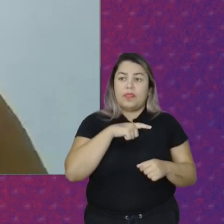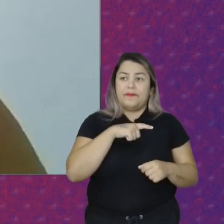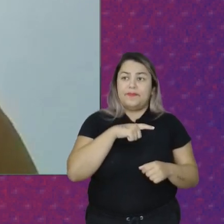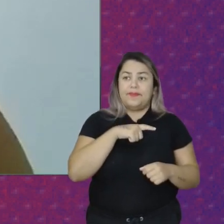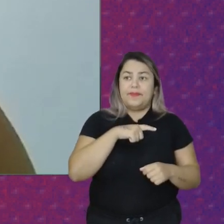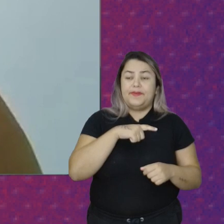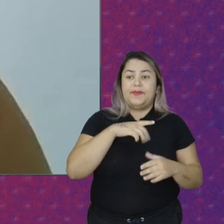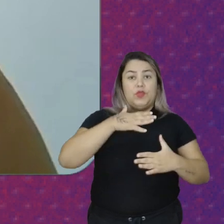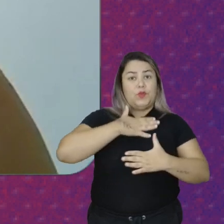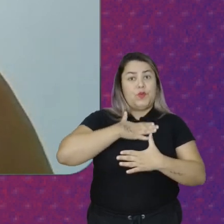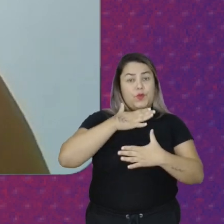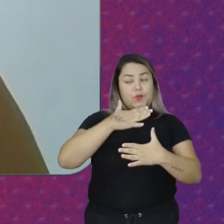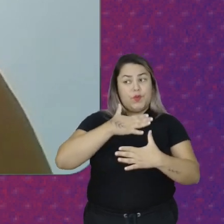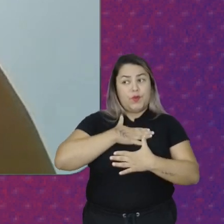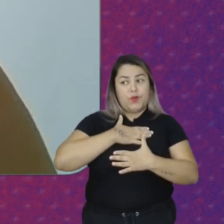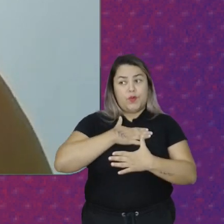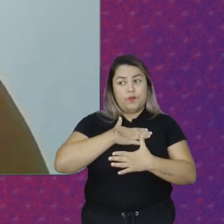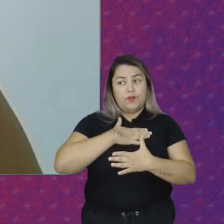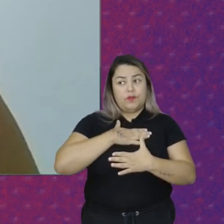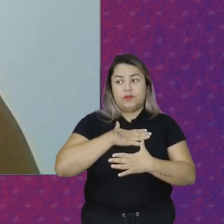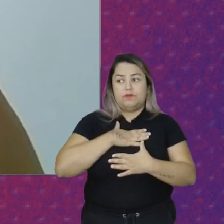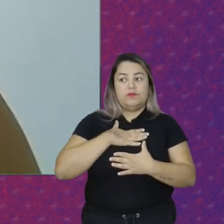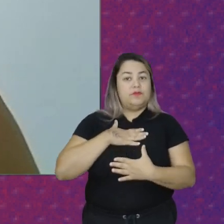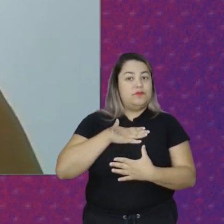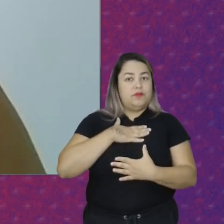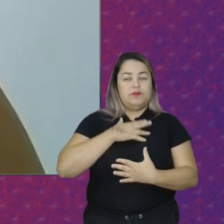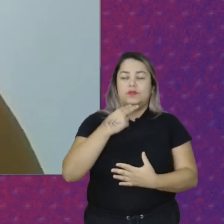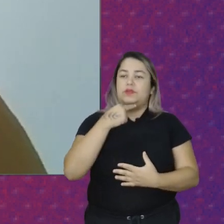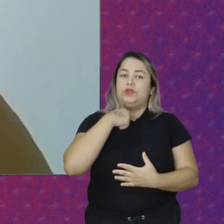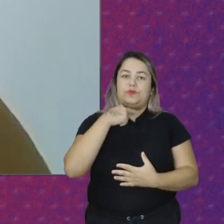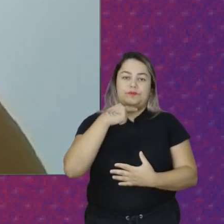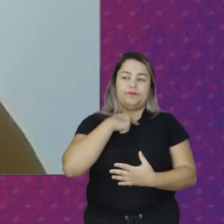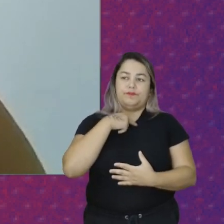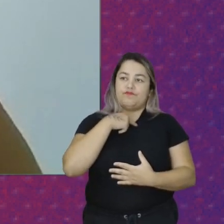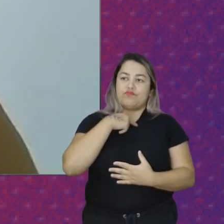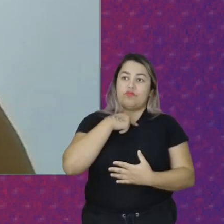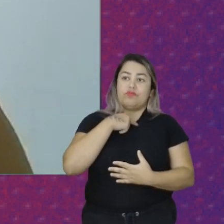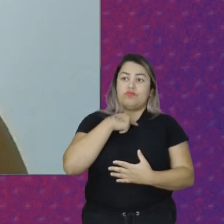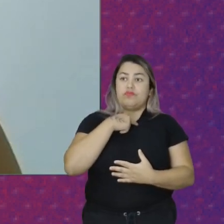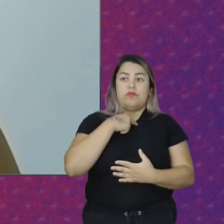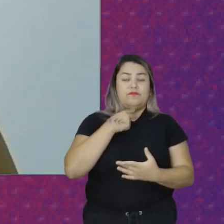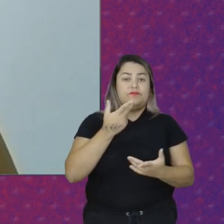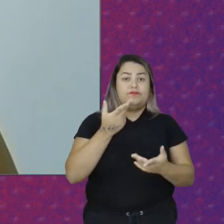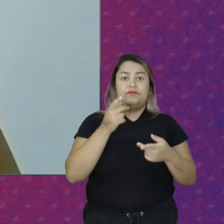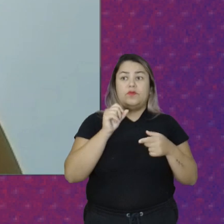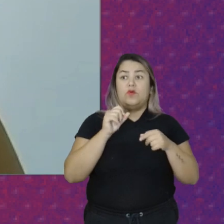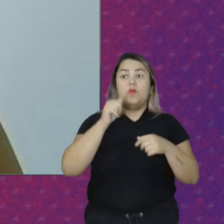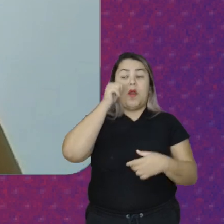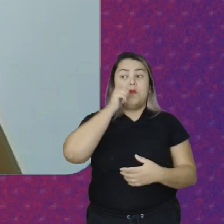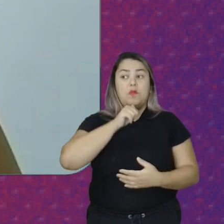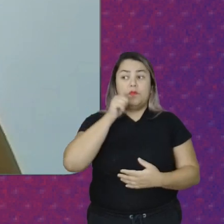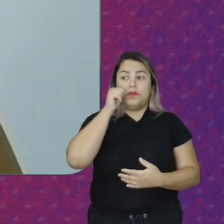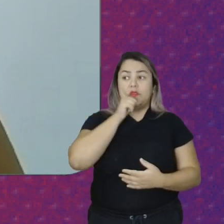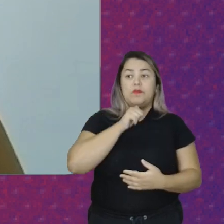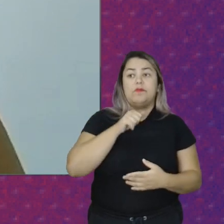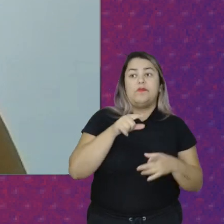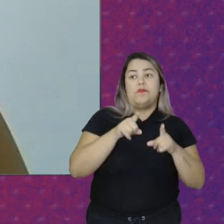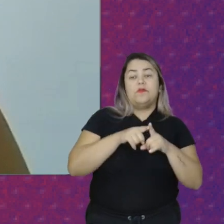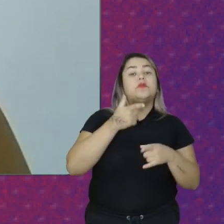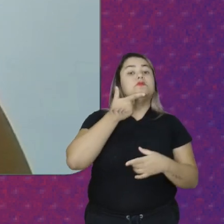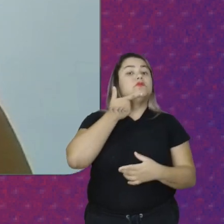um corpo pleno, né? E que não pode exercer suas funções plenas como mulher, né? Do jeito